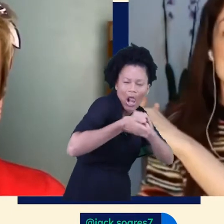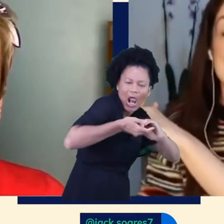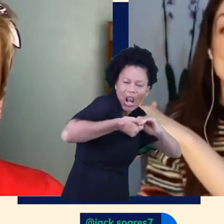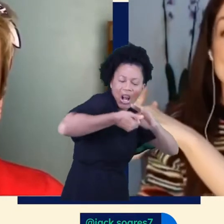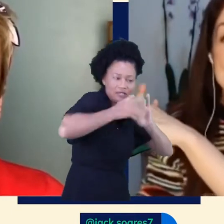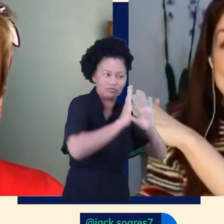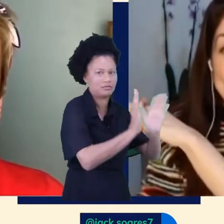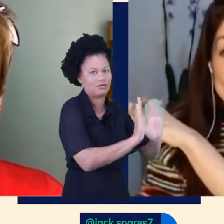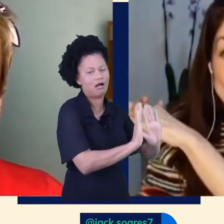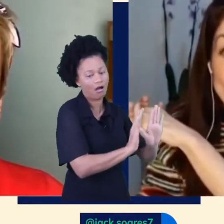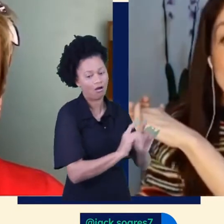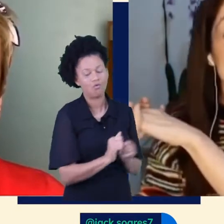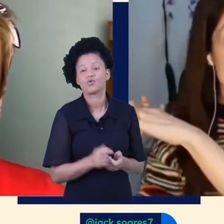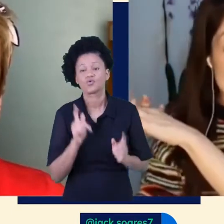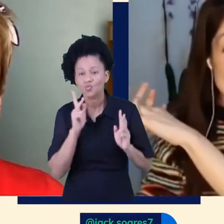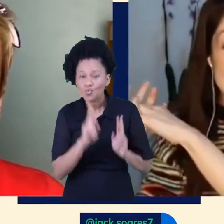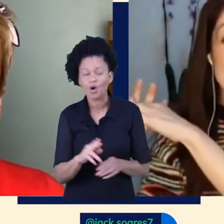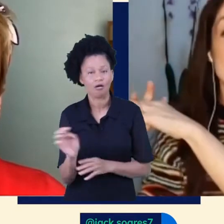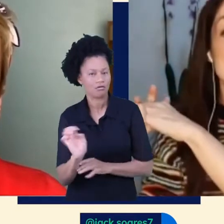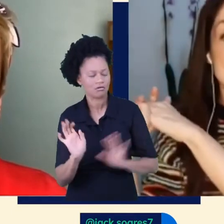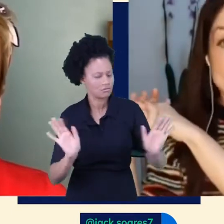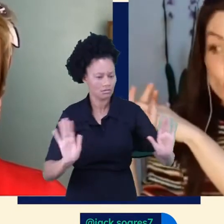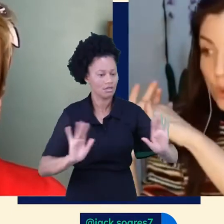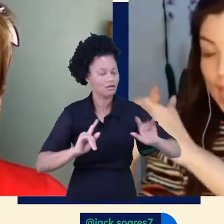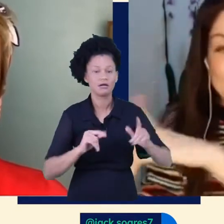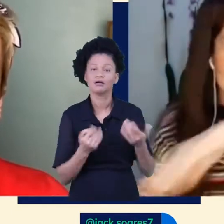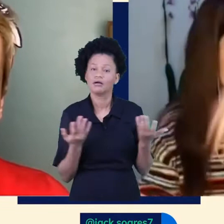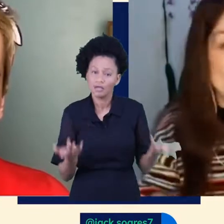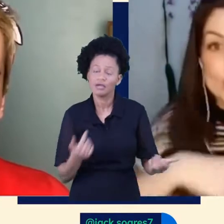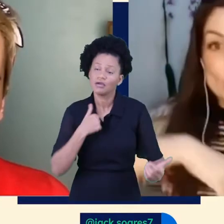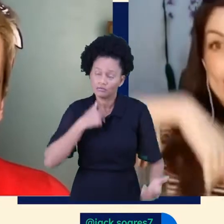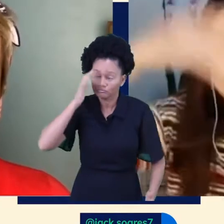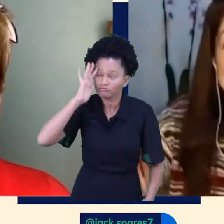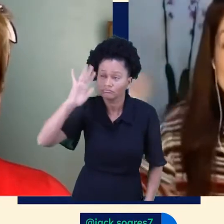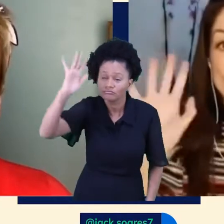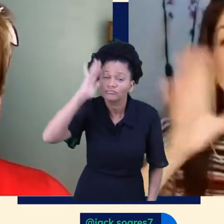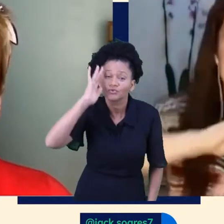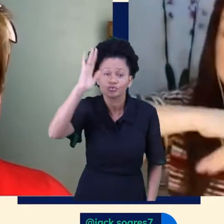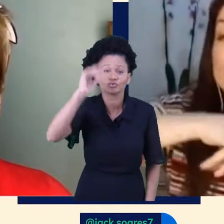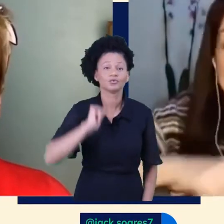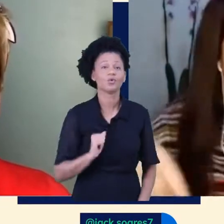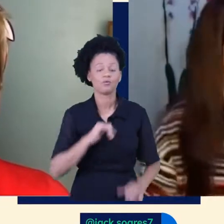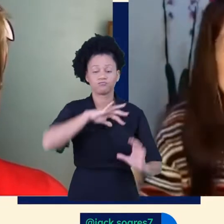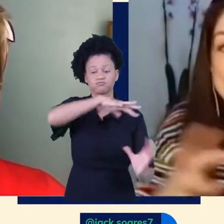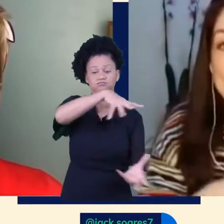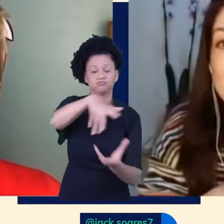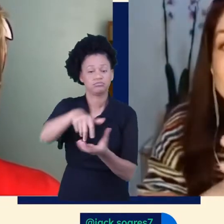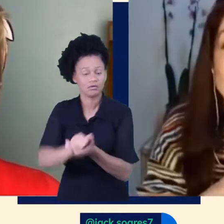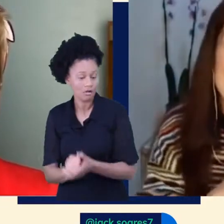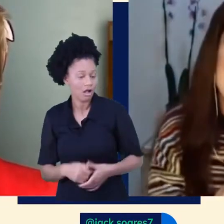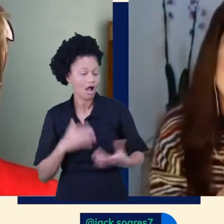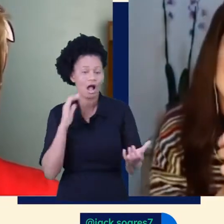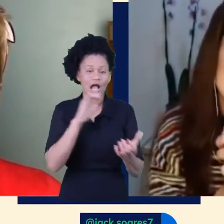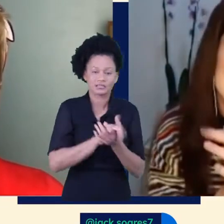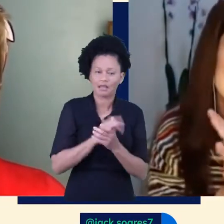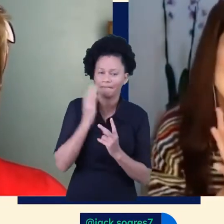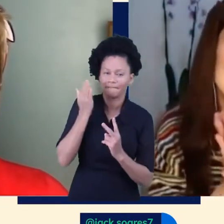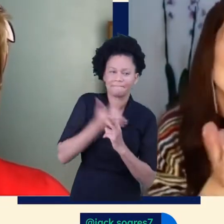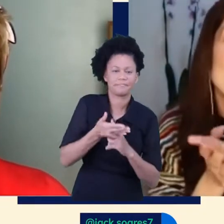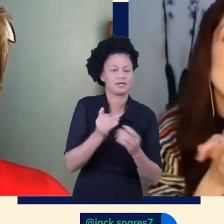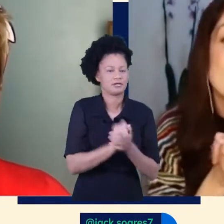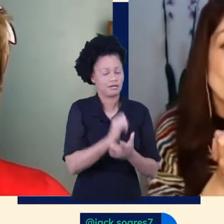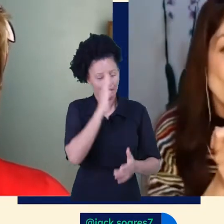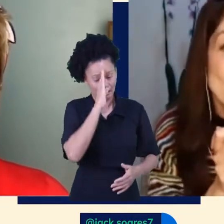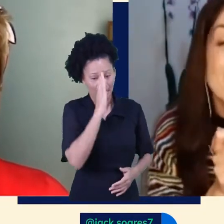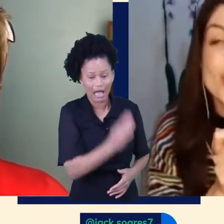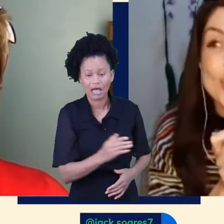Eu sonho por um mundo em que casais homossexuais, heterossexuais, bissexuais, vão sair de mão dada na rua, porque, gente, amor é